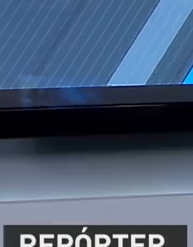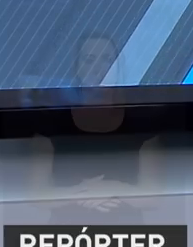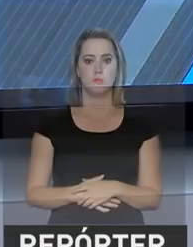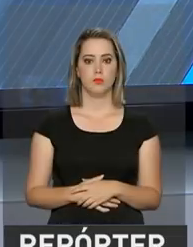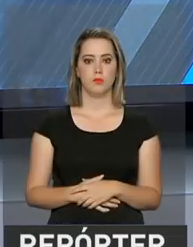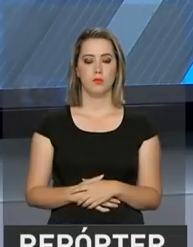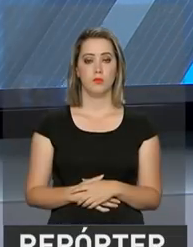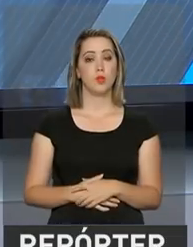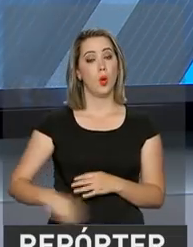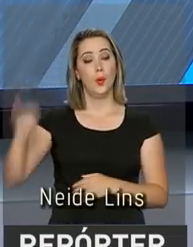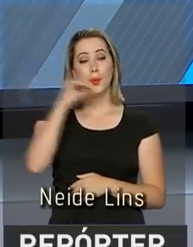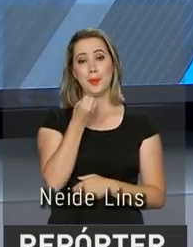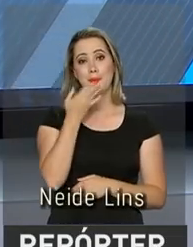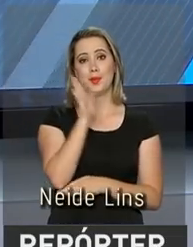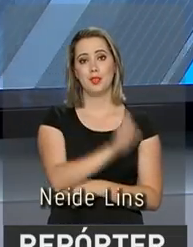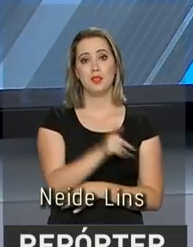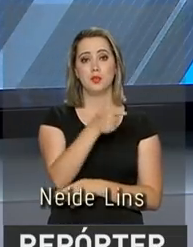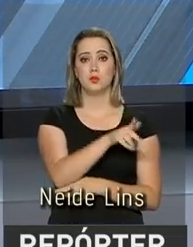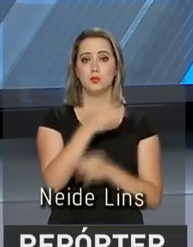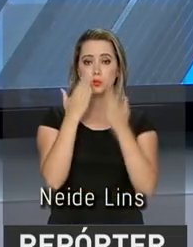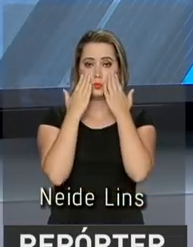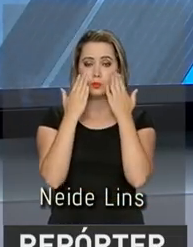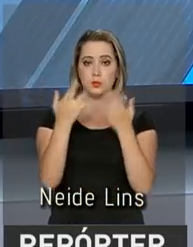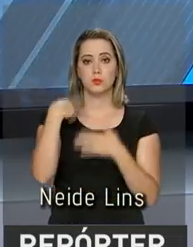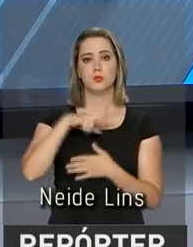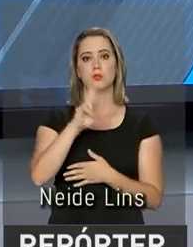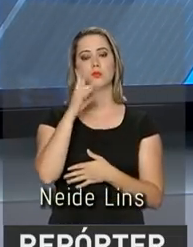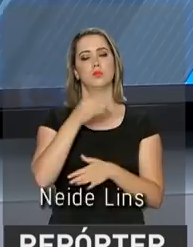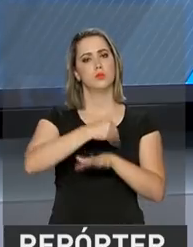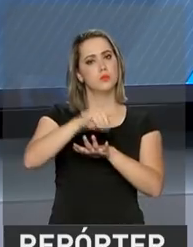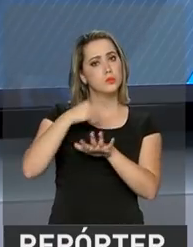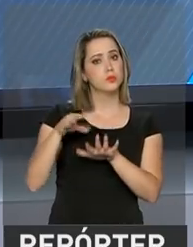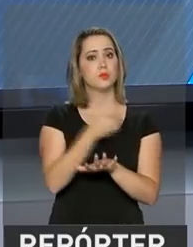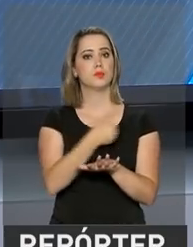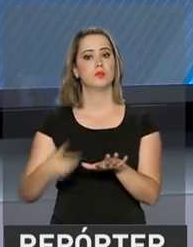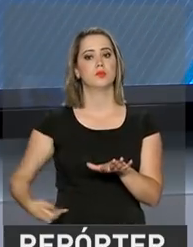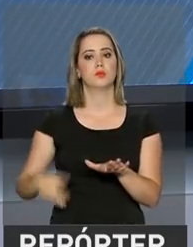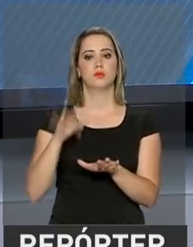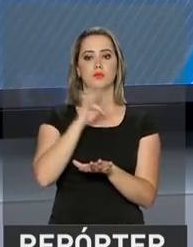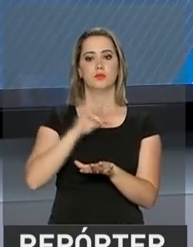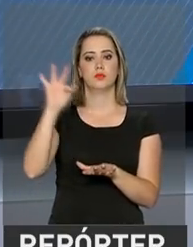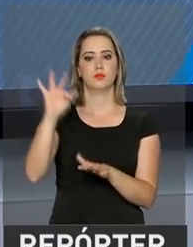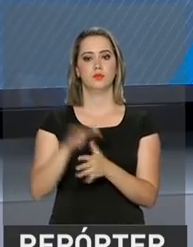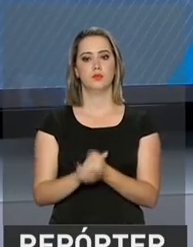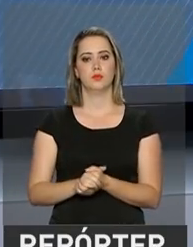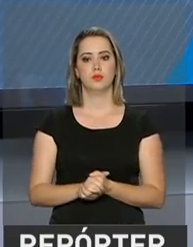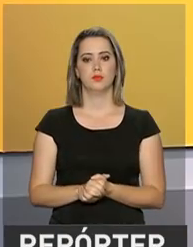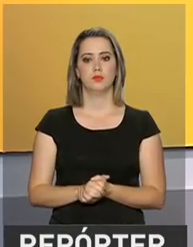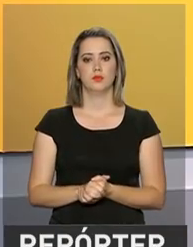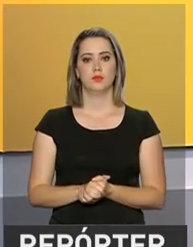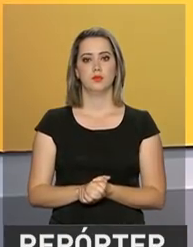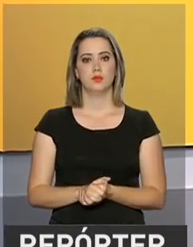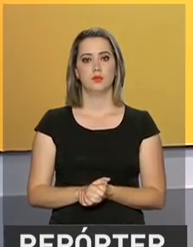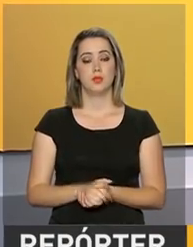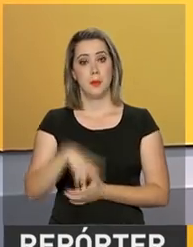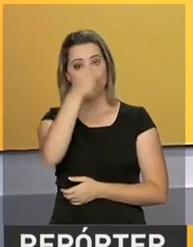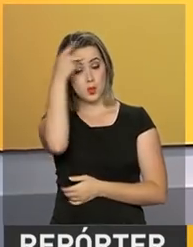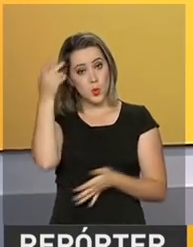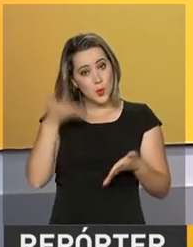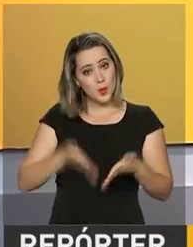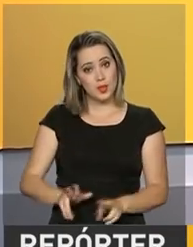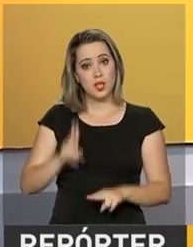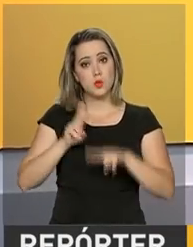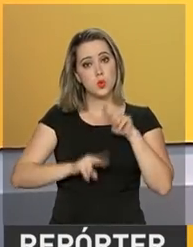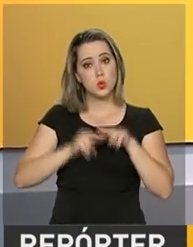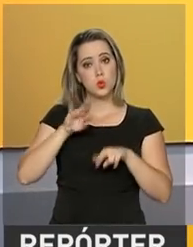olá boa tarde começa agora mais uma edição do repórter mbr com as notícias do governo federal que nada nos meses